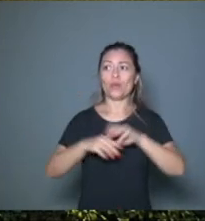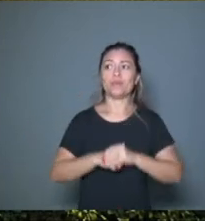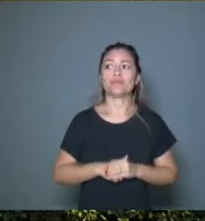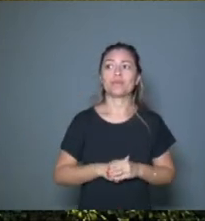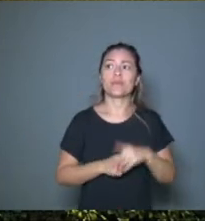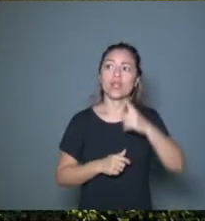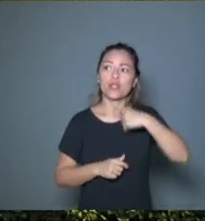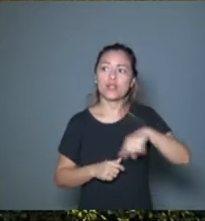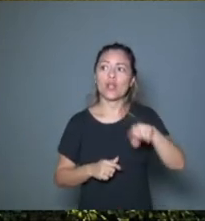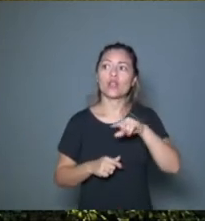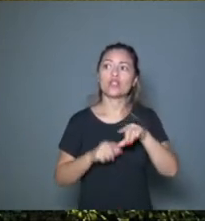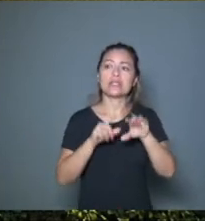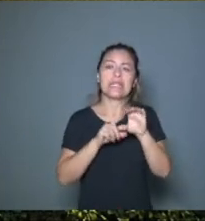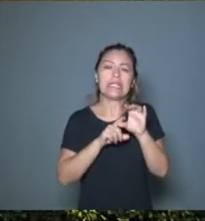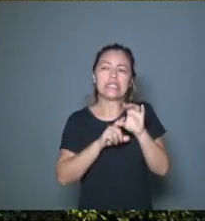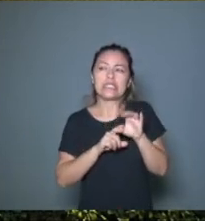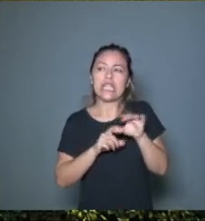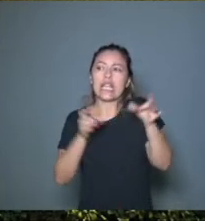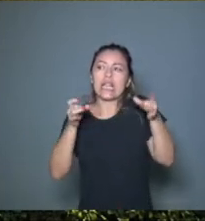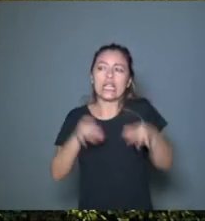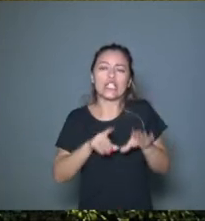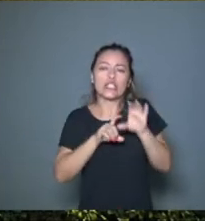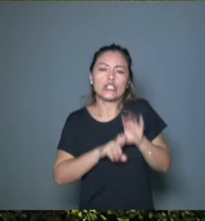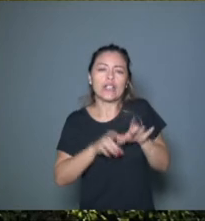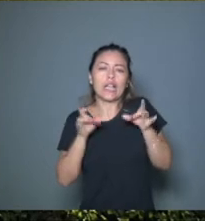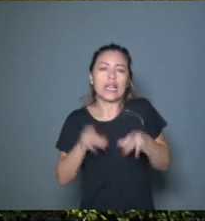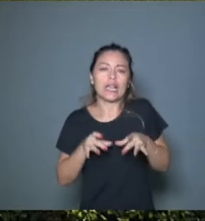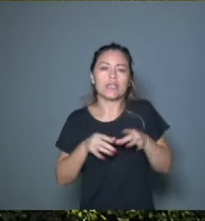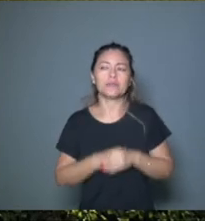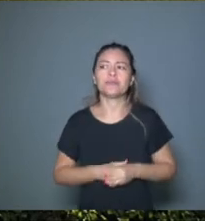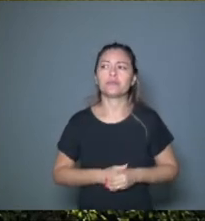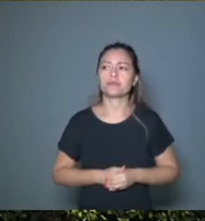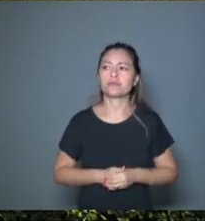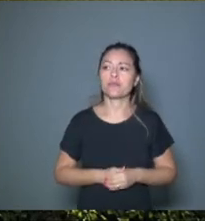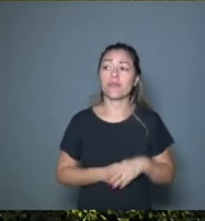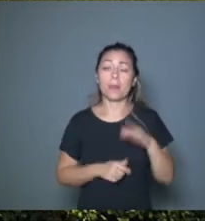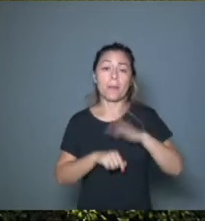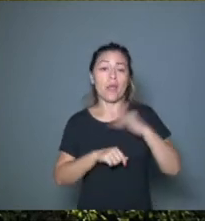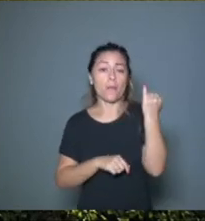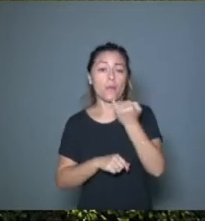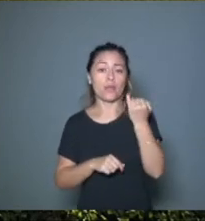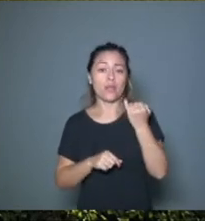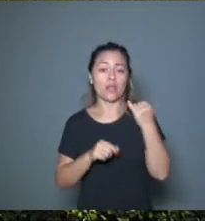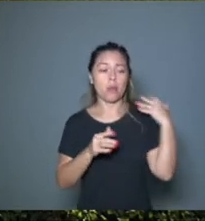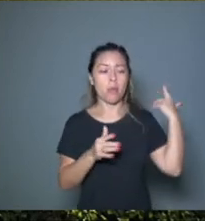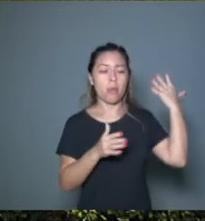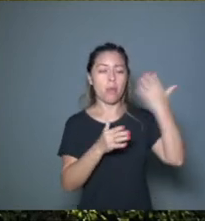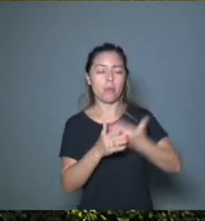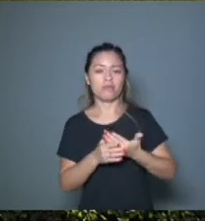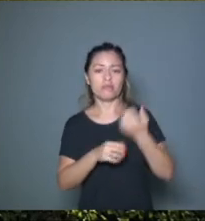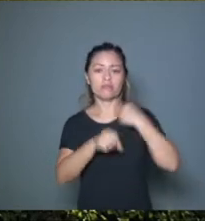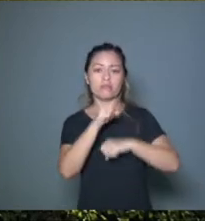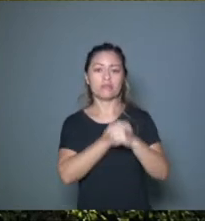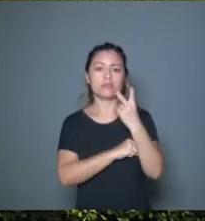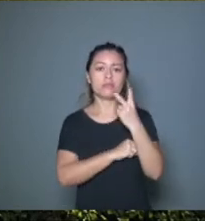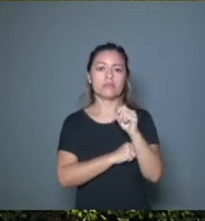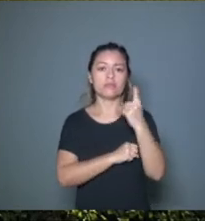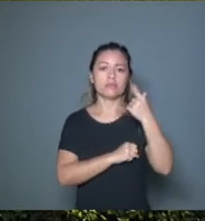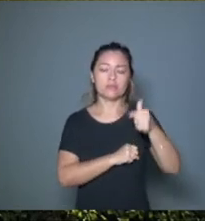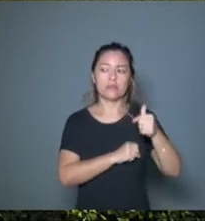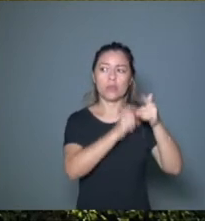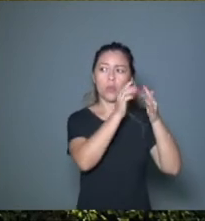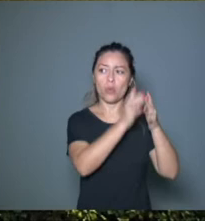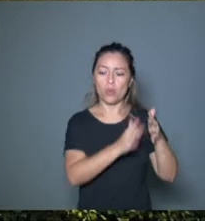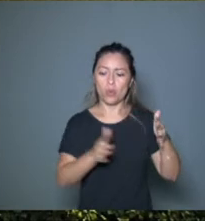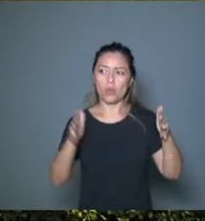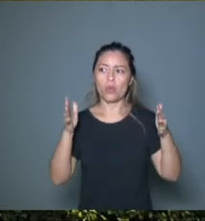Ou seja, apesar de todo esse crescimento que foi importante para a companhia, que, né, que vai começar a reverter em resultado, né, porque o resultado dessa área